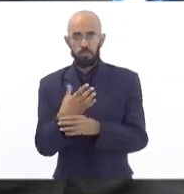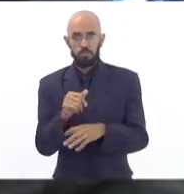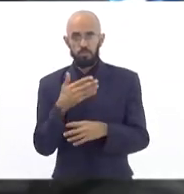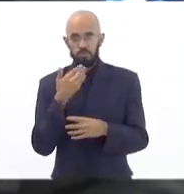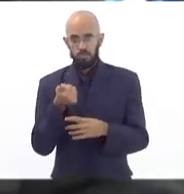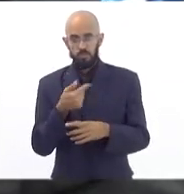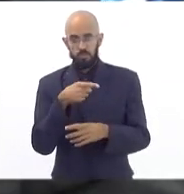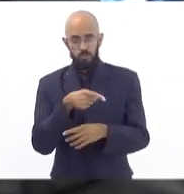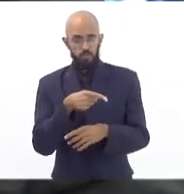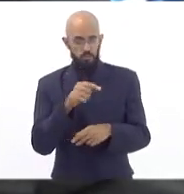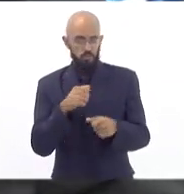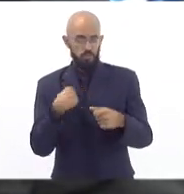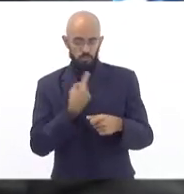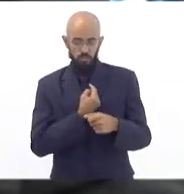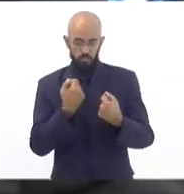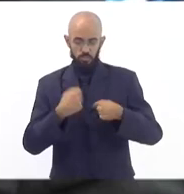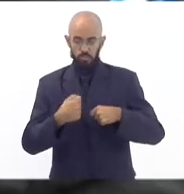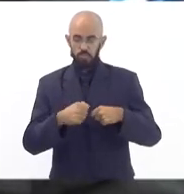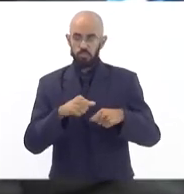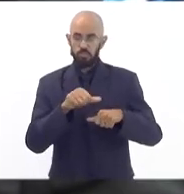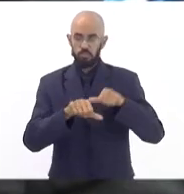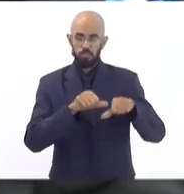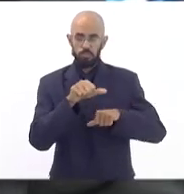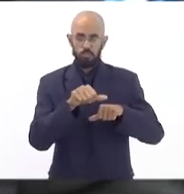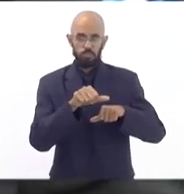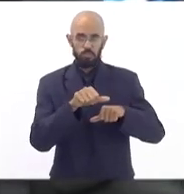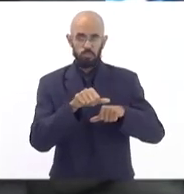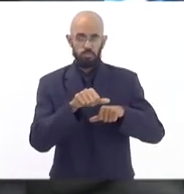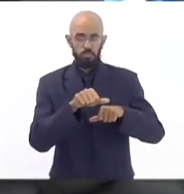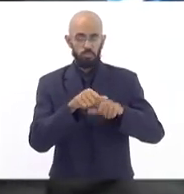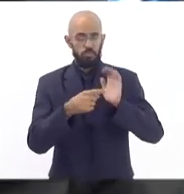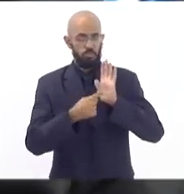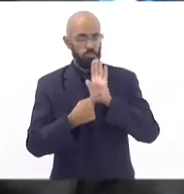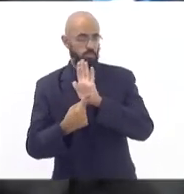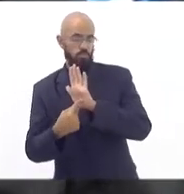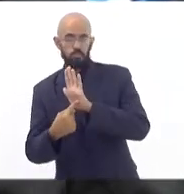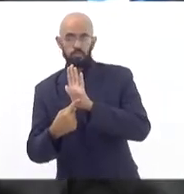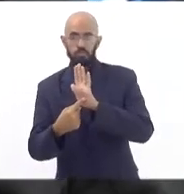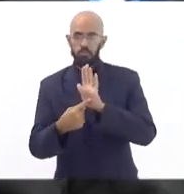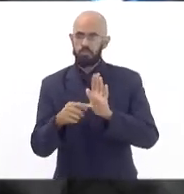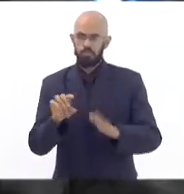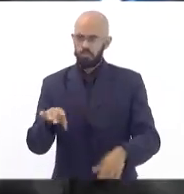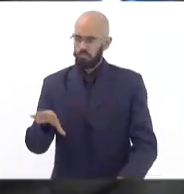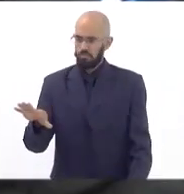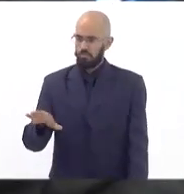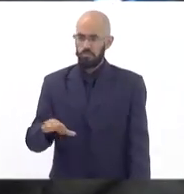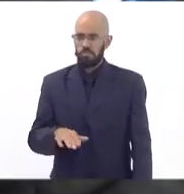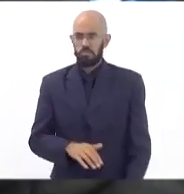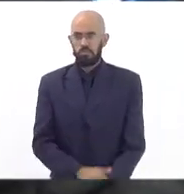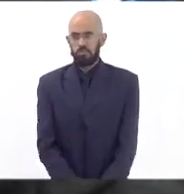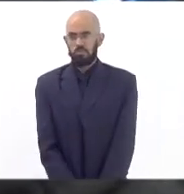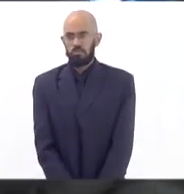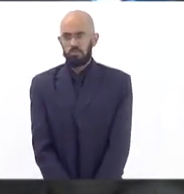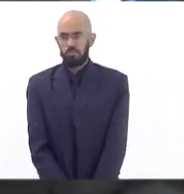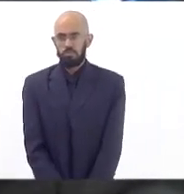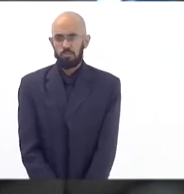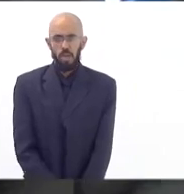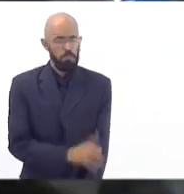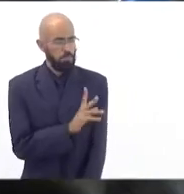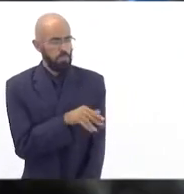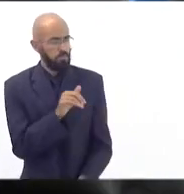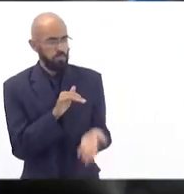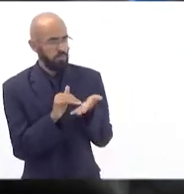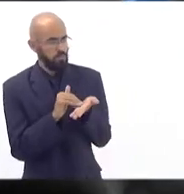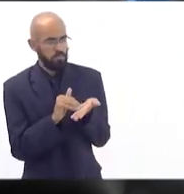precisa que os olhos mudem a forma de apresentar o estado já saiu e é a mesma é a mesma secretaria